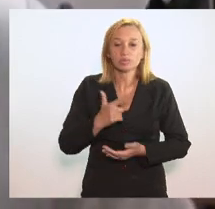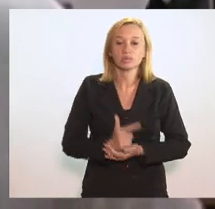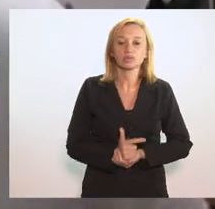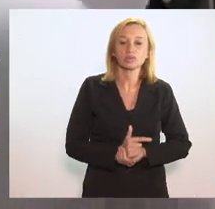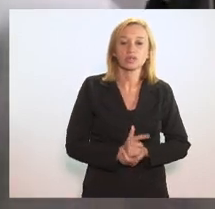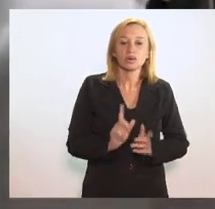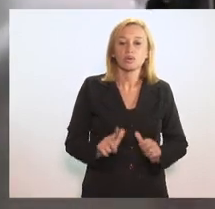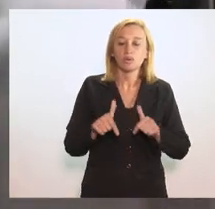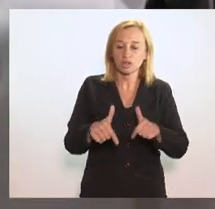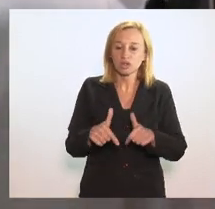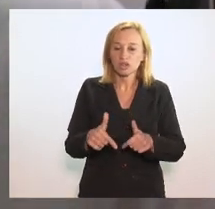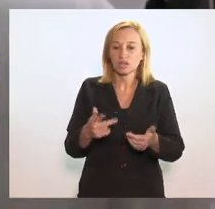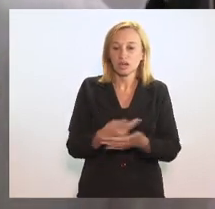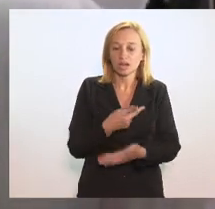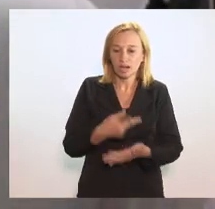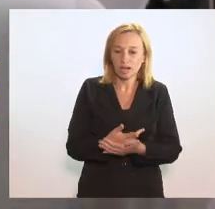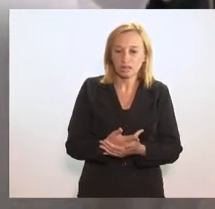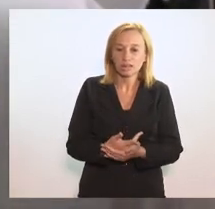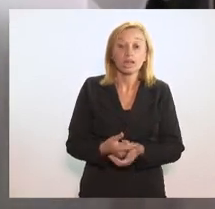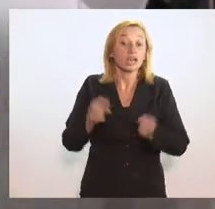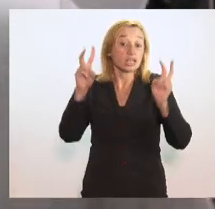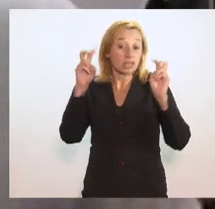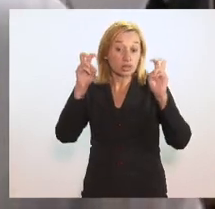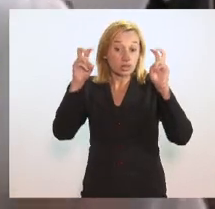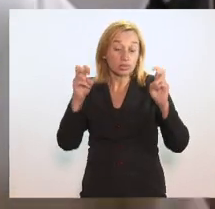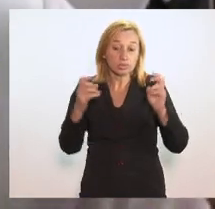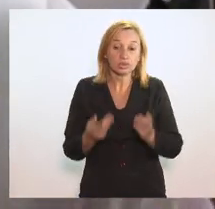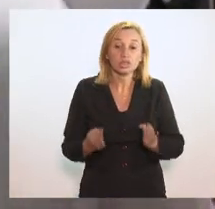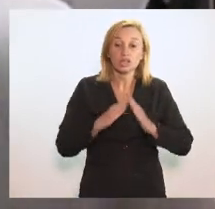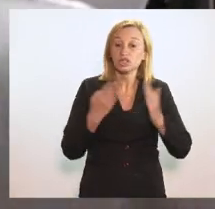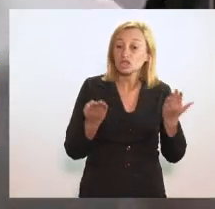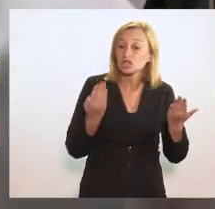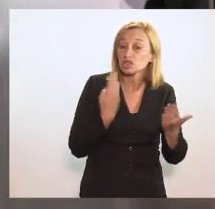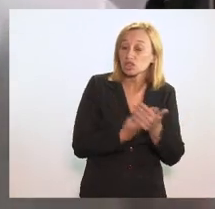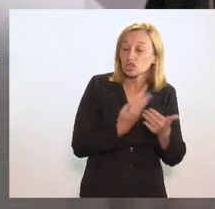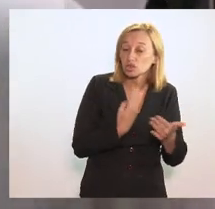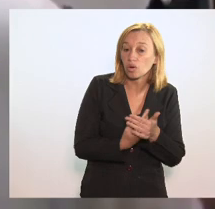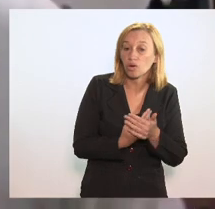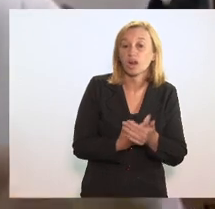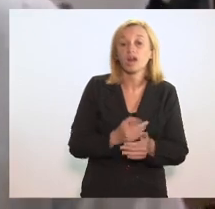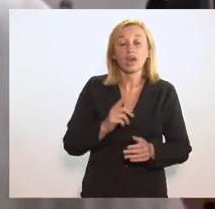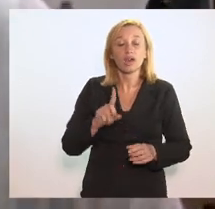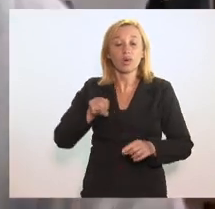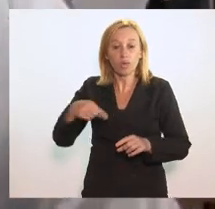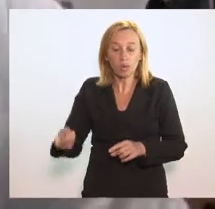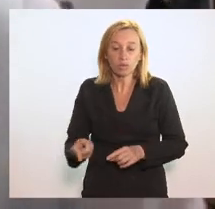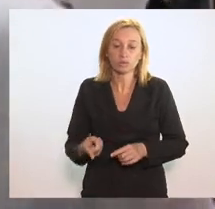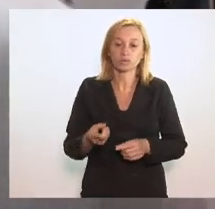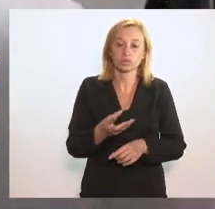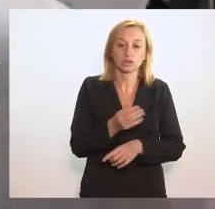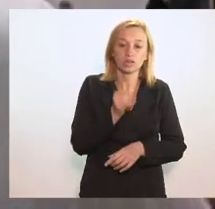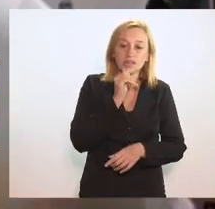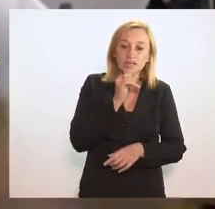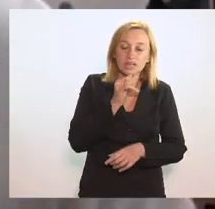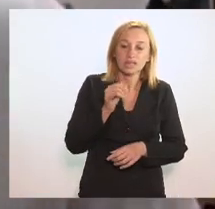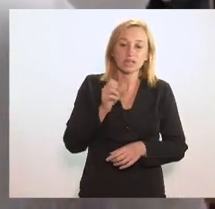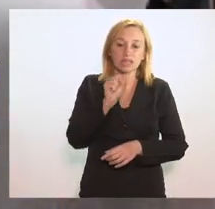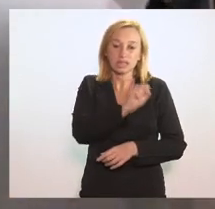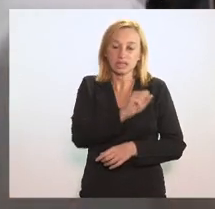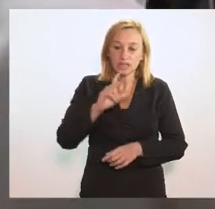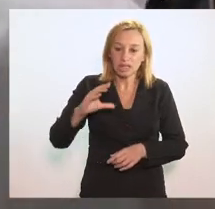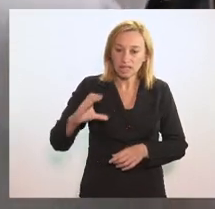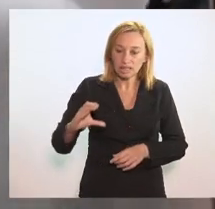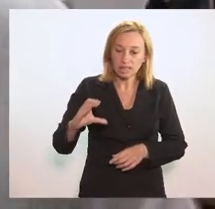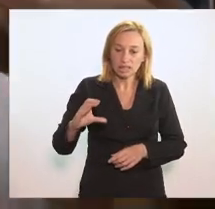das ações estatais. E essa questão das escolas é mais um grande exemplo disso. Santa Catarina saiu na frente, o Judiciário de